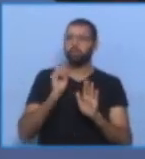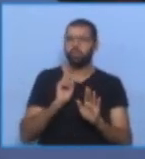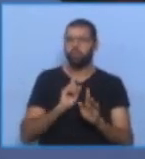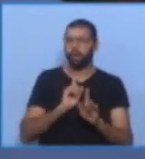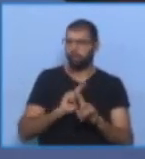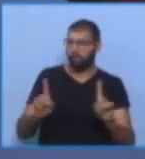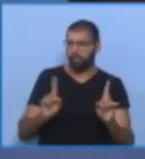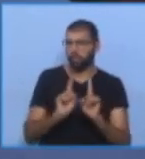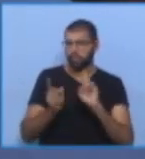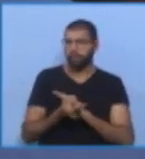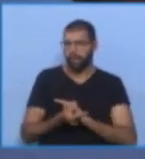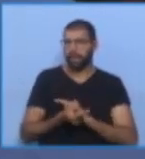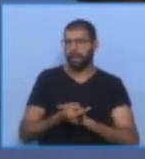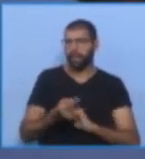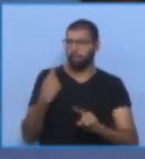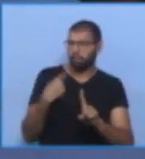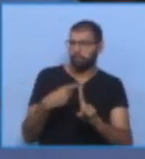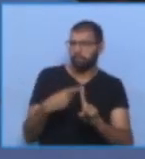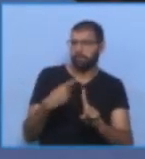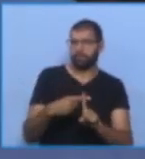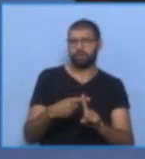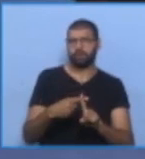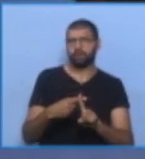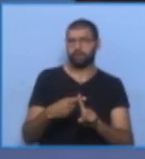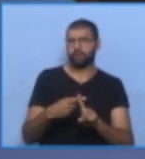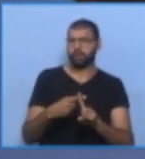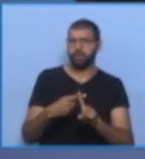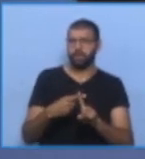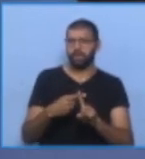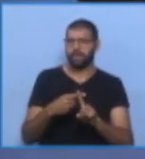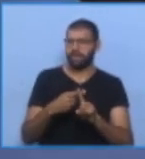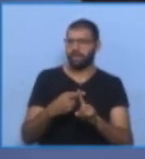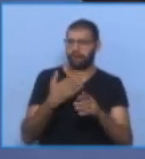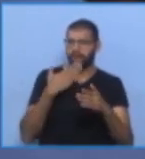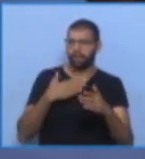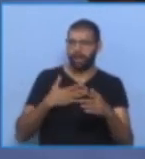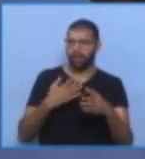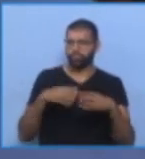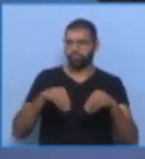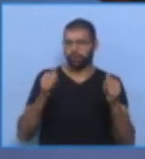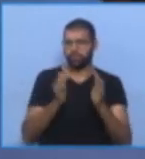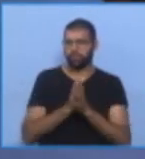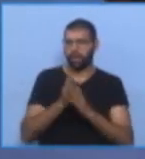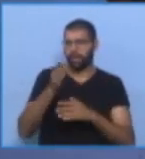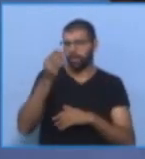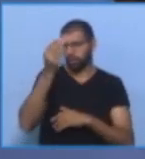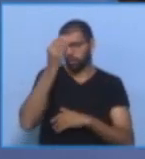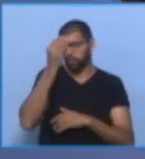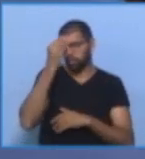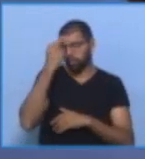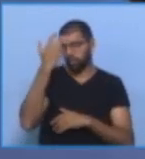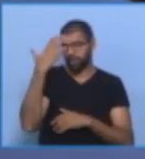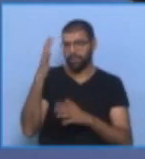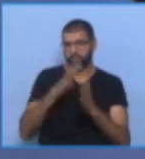contrário, é uma conclusão muito positiva e fecunda para a compreensão espiritual e humana deste texto. Só